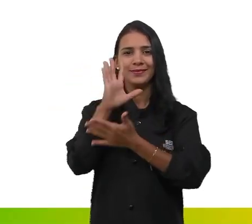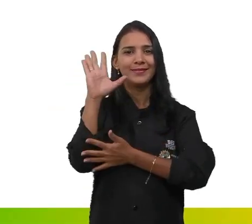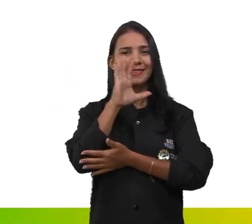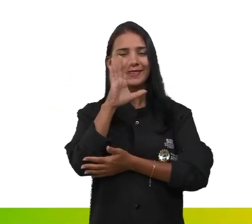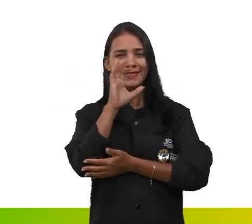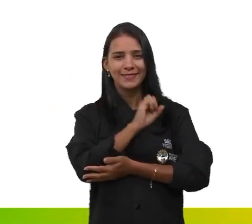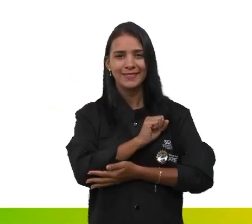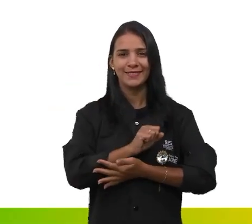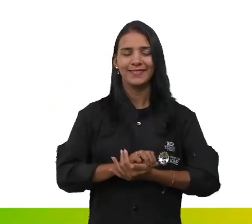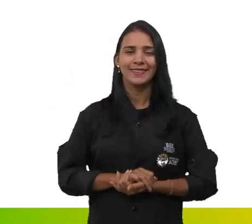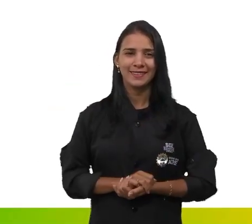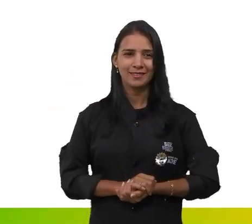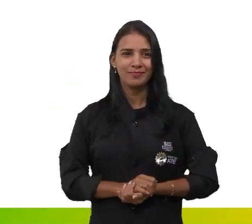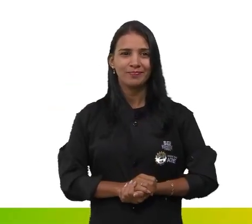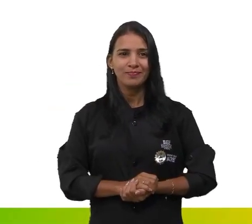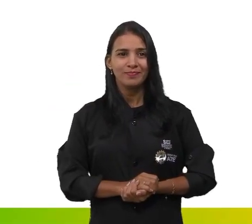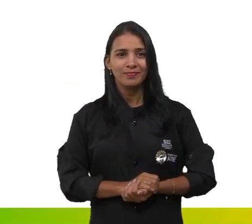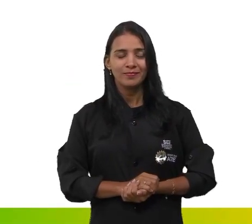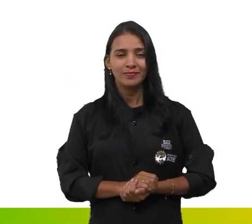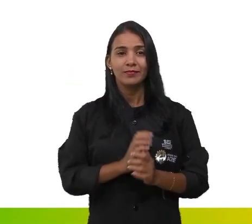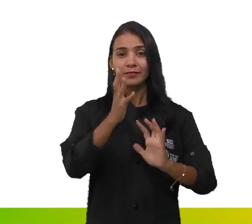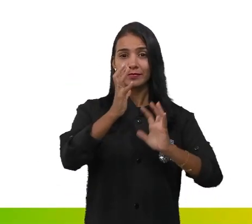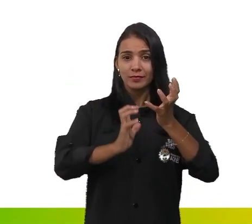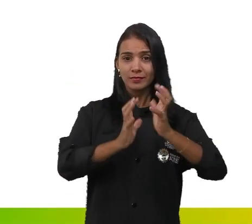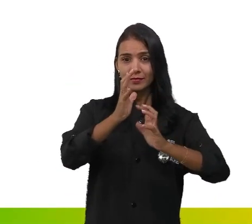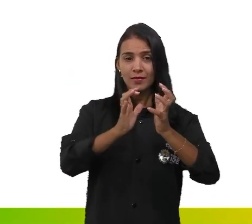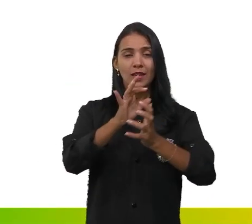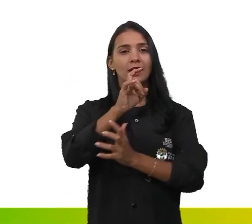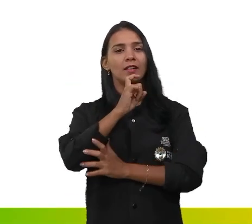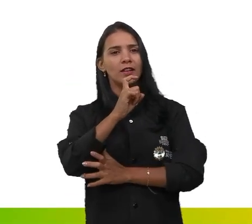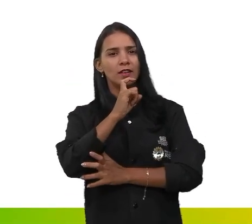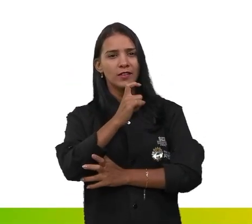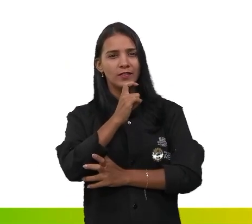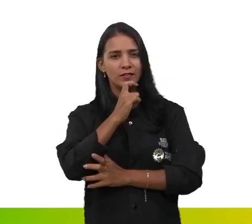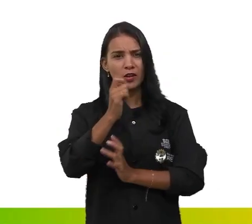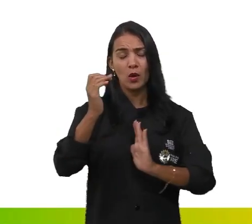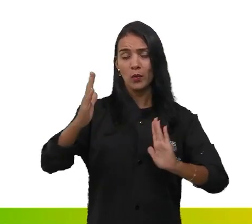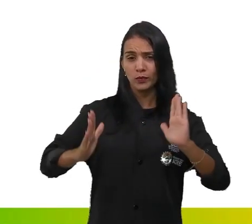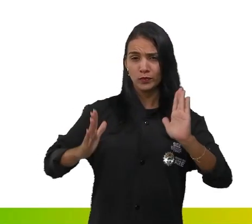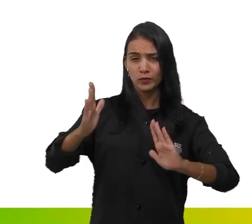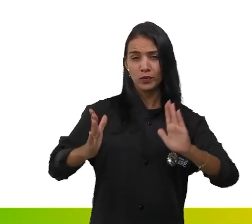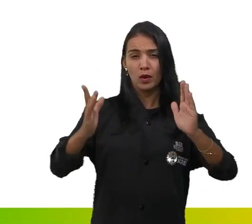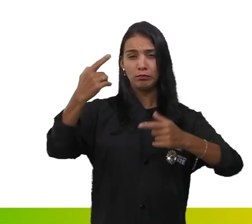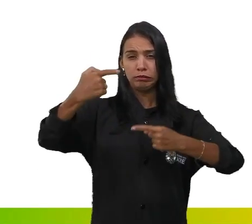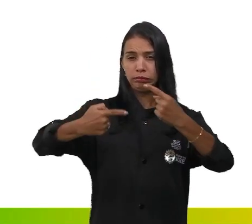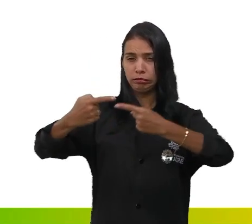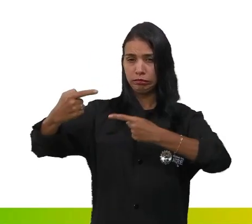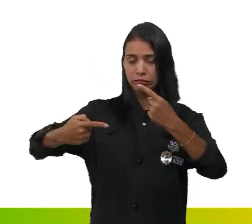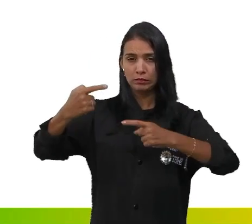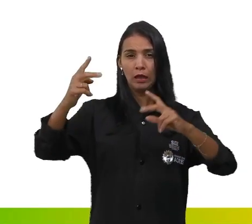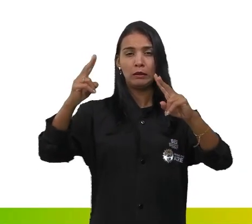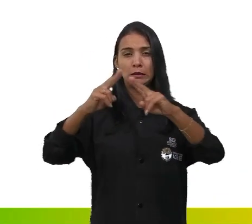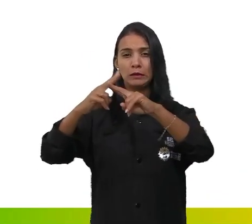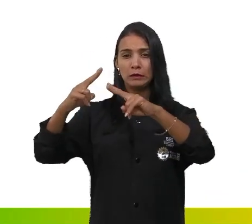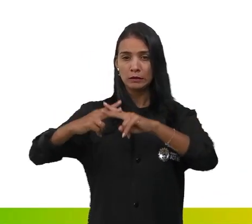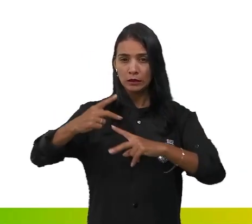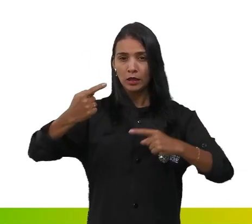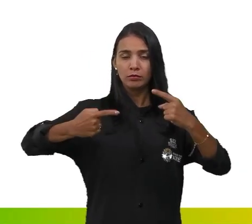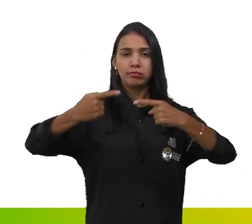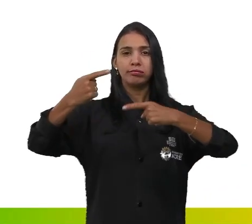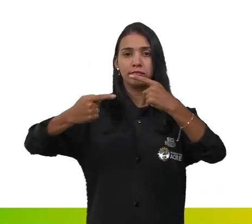seguinte. A Guerra Fria foi um período de intensa rivalidade entre os Estados Unidos e a União